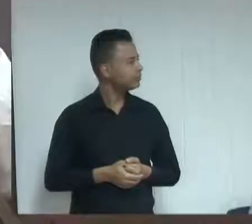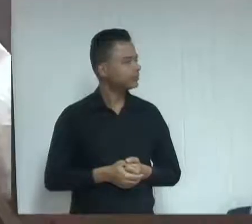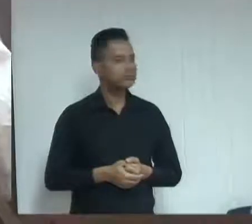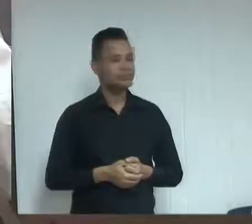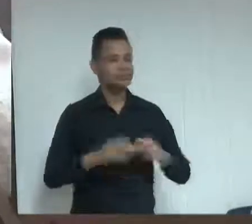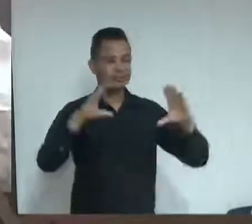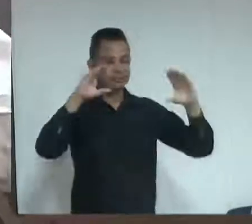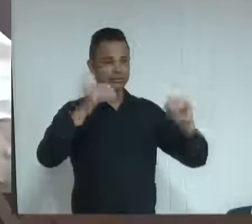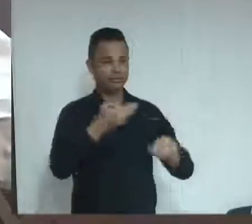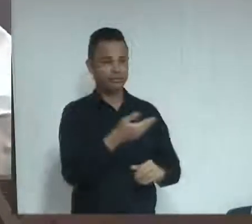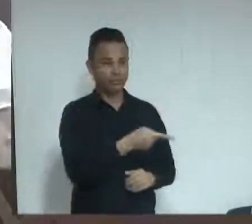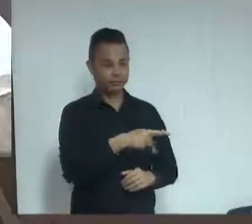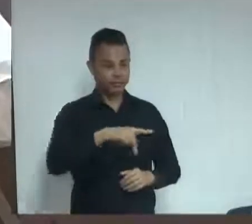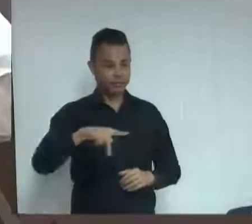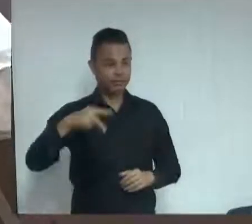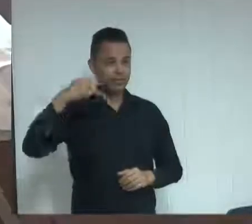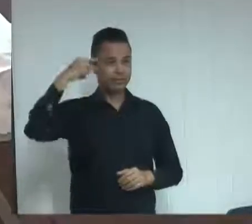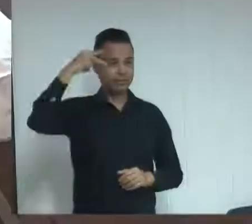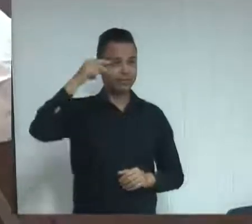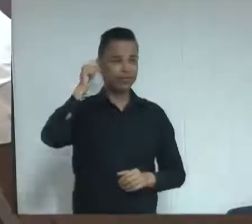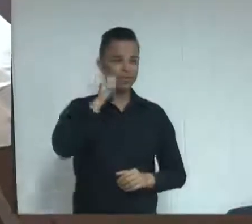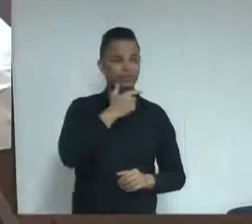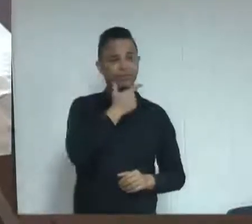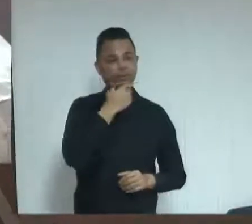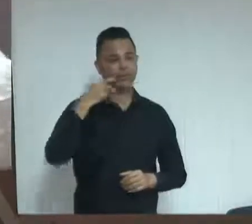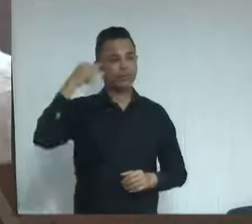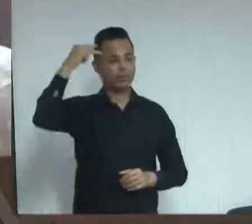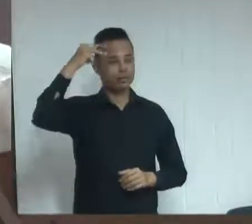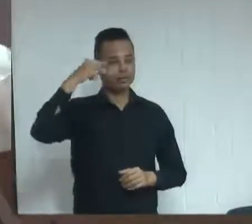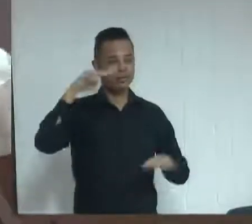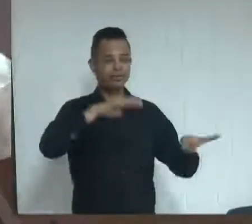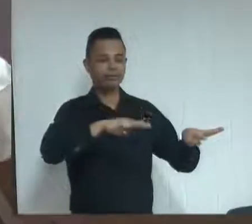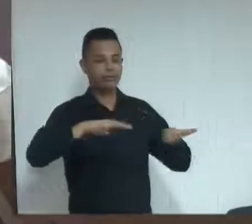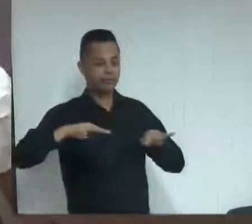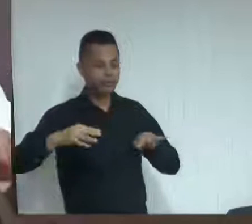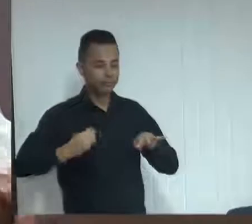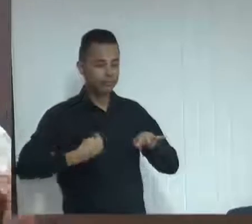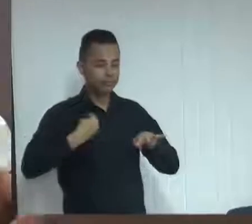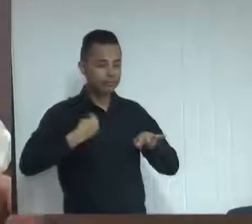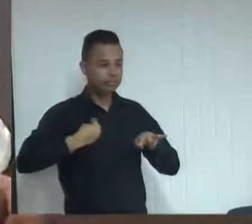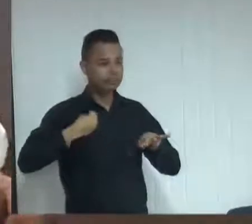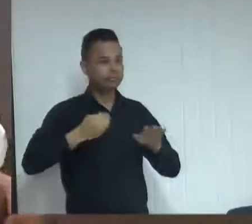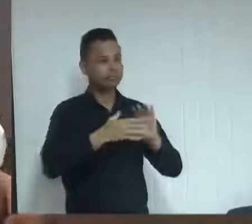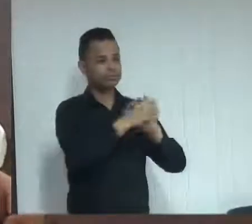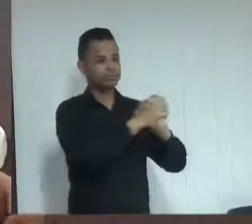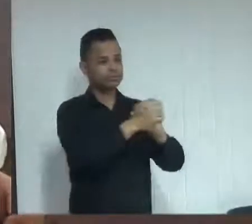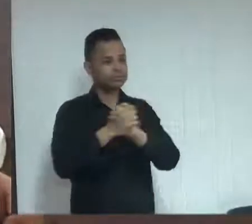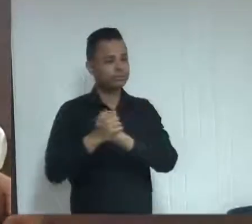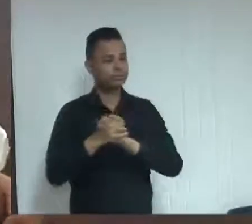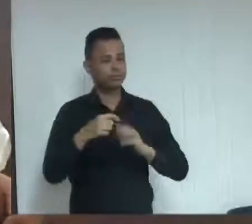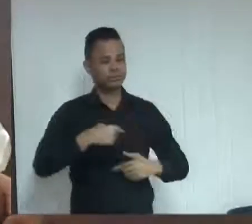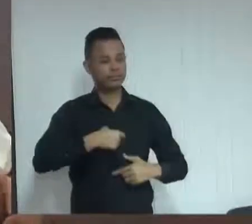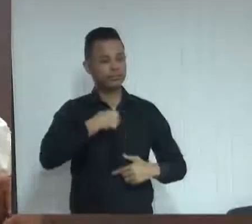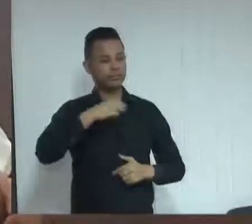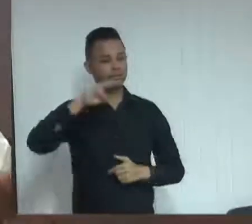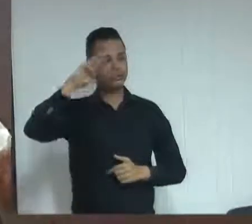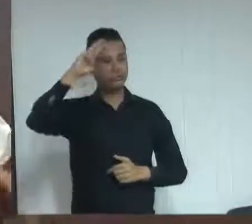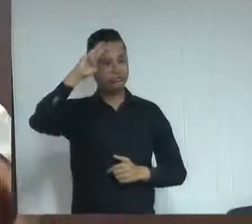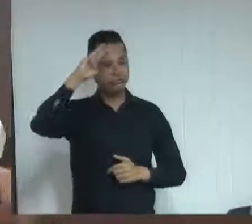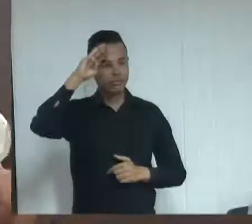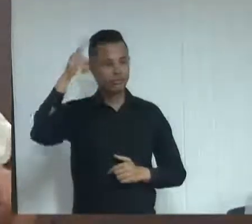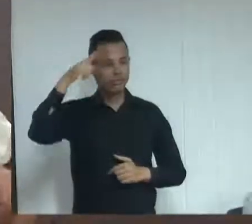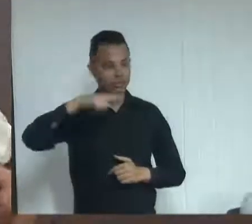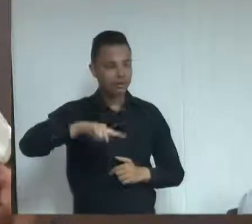Boa noite, senhor presidente, senhoras vereadoras, nobres pares, público presente. Cumprimento aqui os escoteiros em nome de todo o público, né?